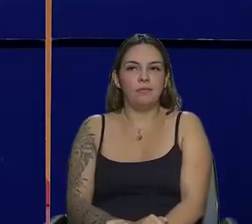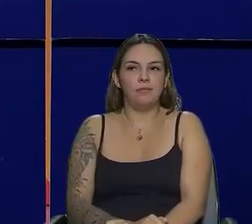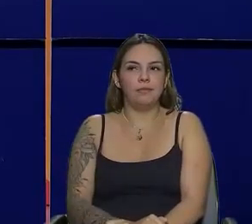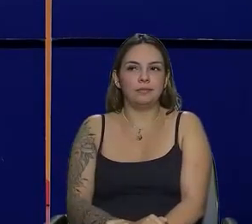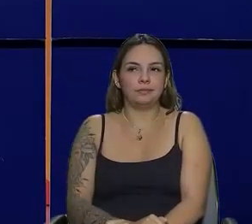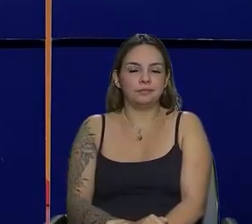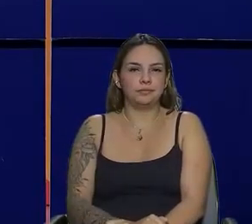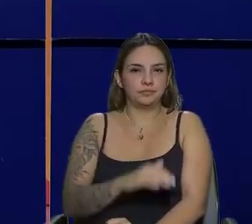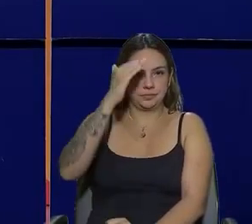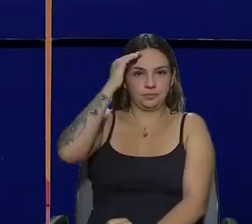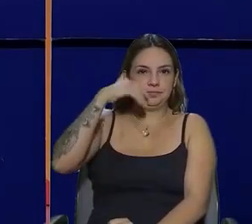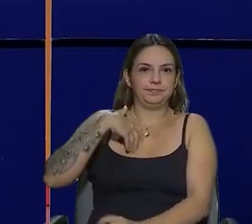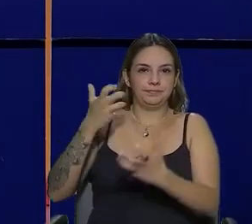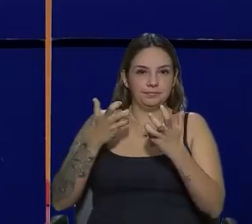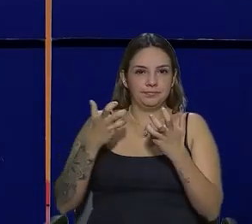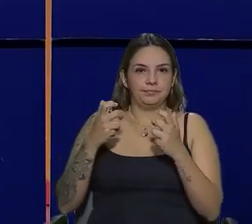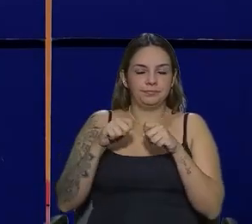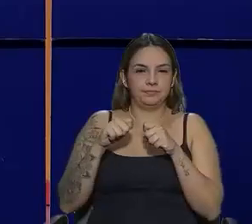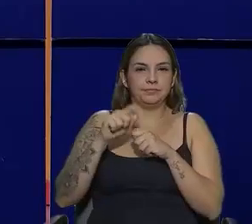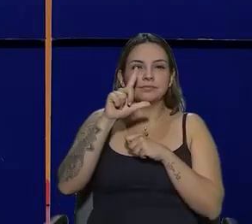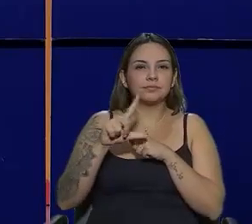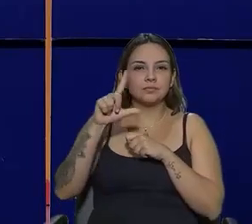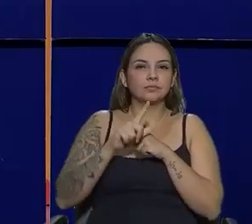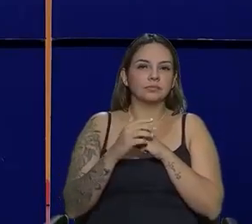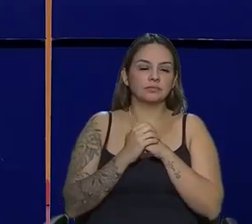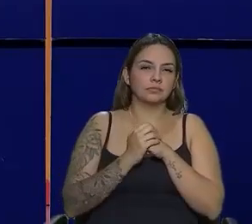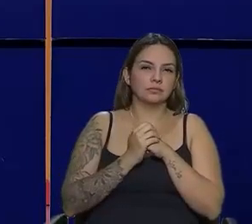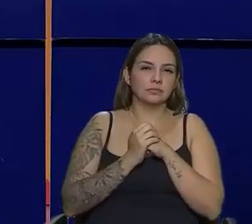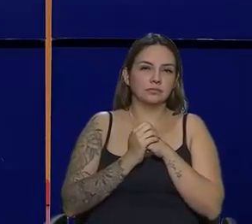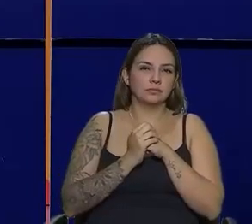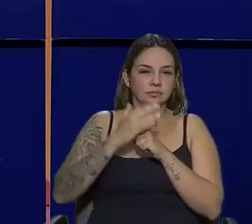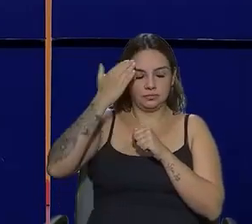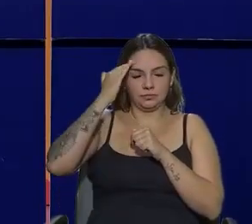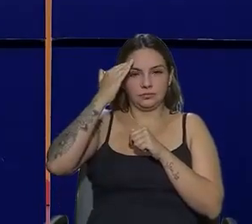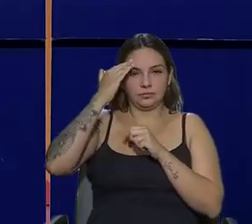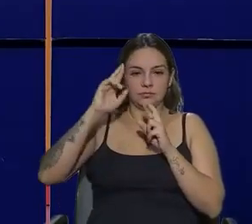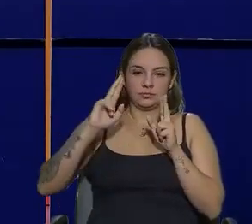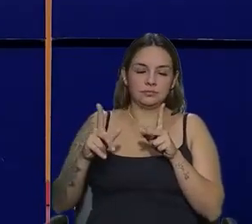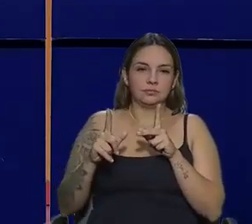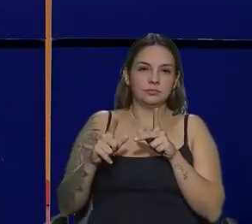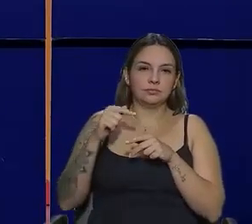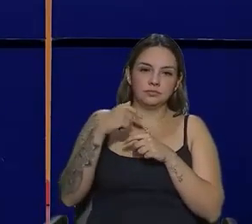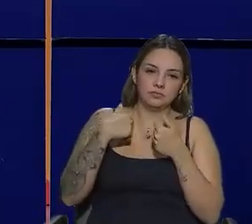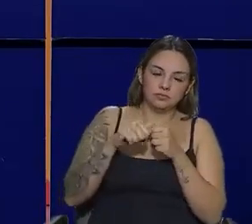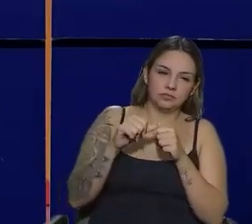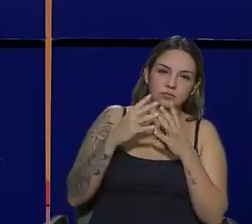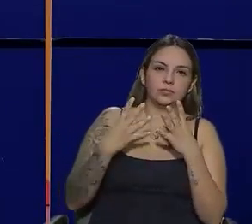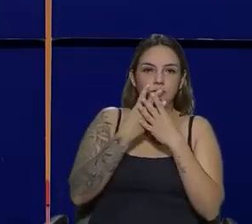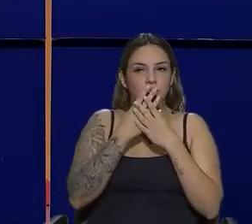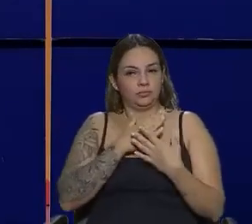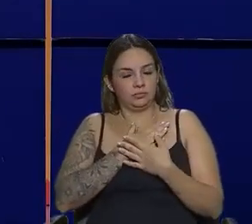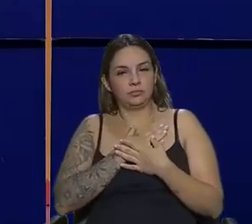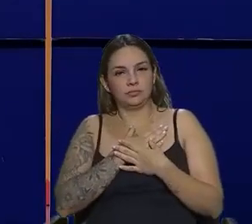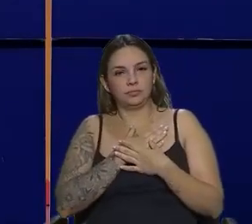Só que quando eu entendi que eu queria fazer literatura, eu entendi a diferença entre aquilo que eu estava confessando